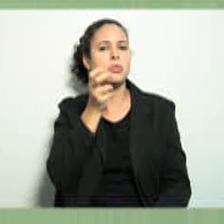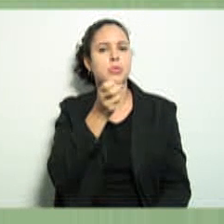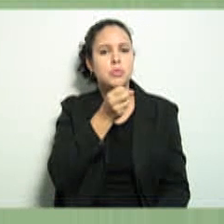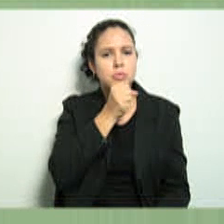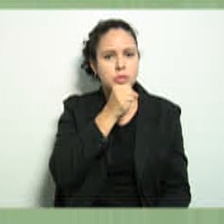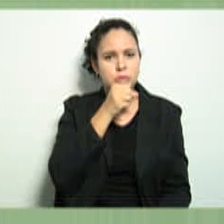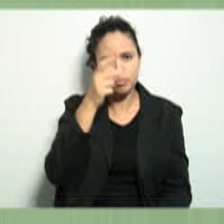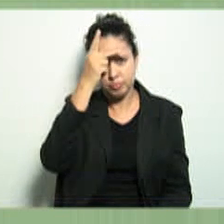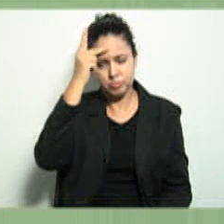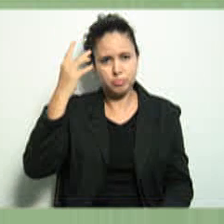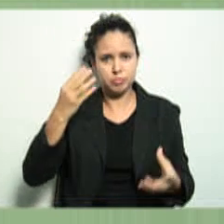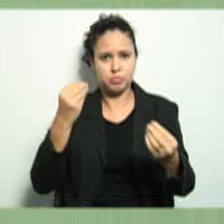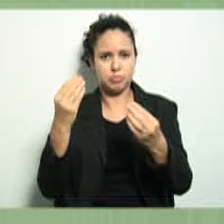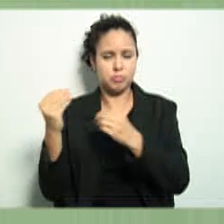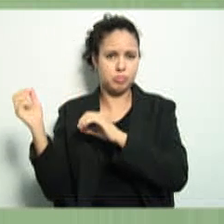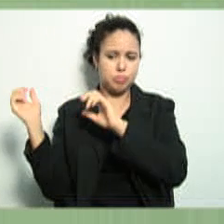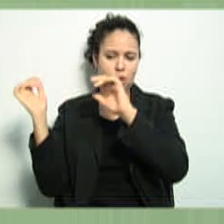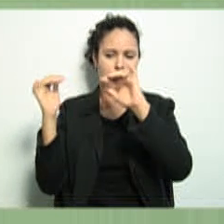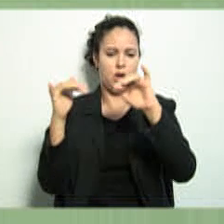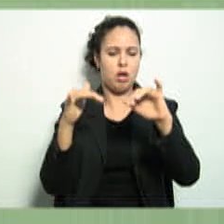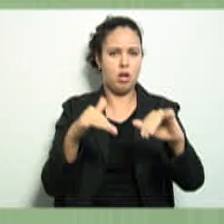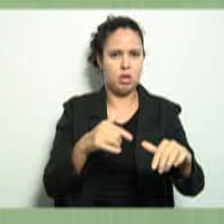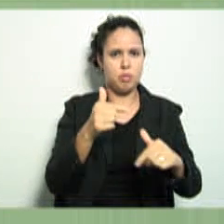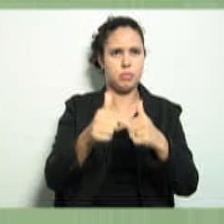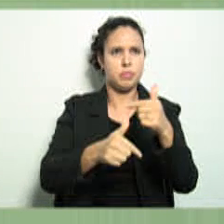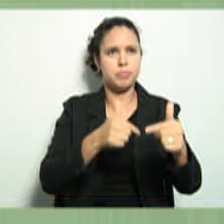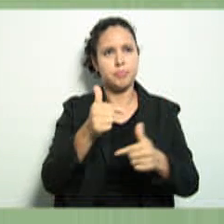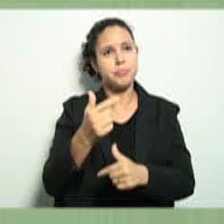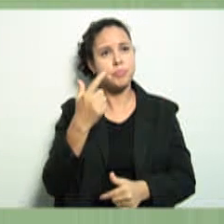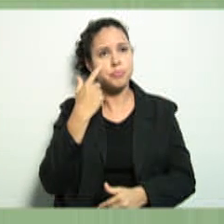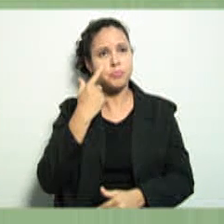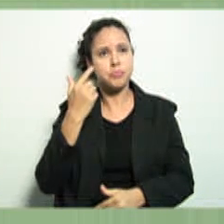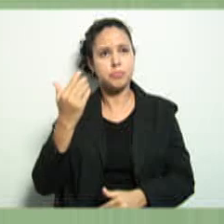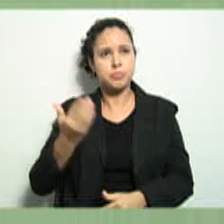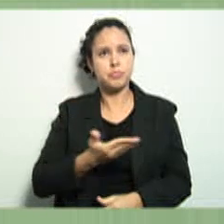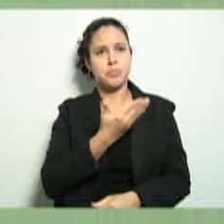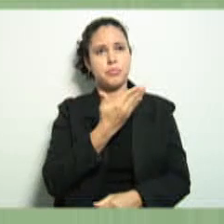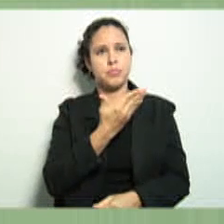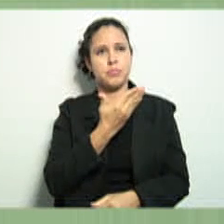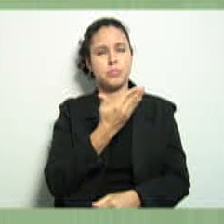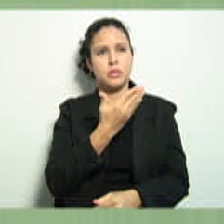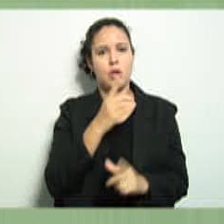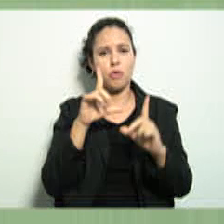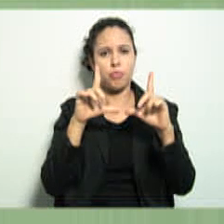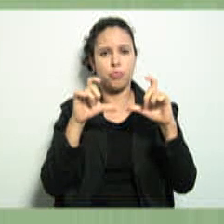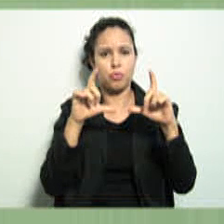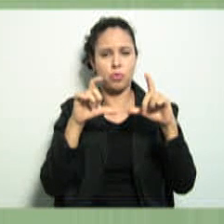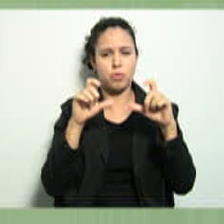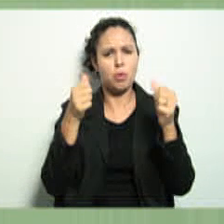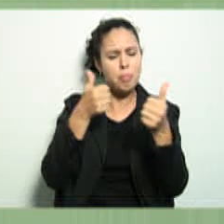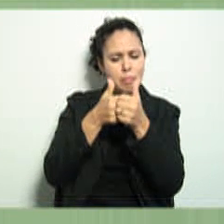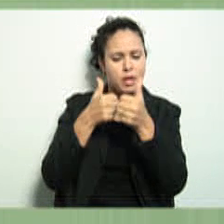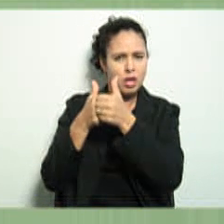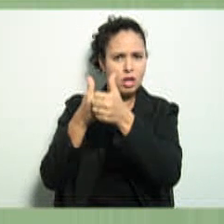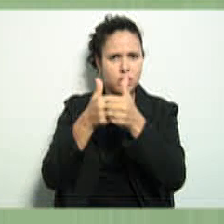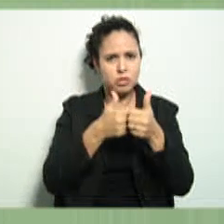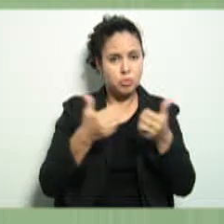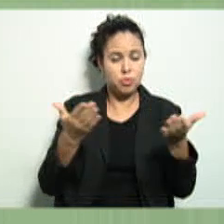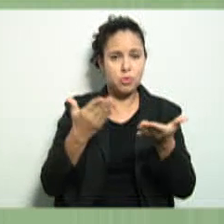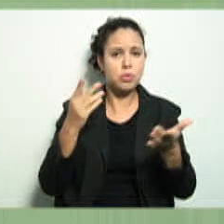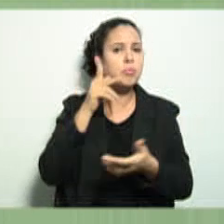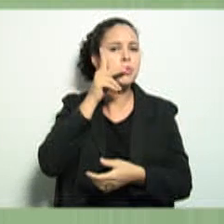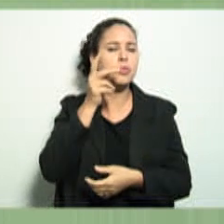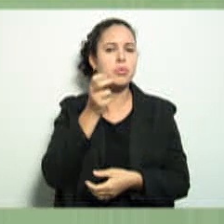ver aqui na nossa foto essa região onde está Porto Velho e Guajará-Mirim, e aqui está o